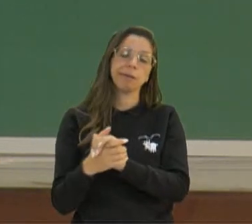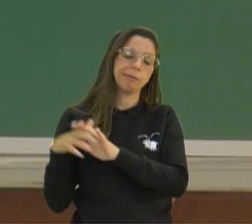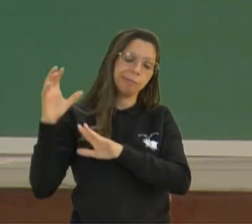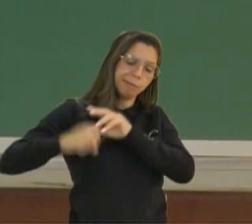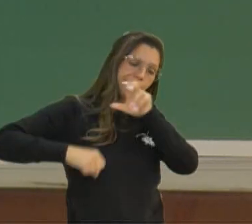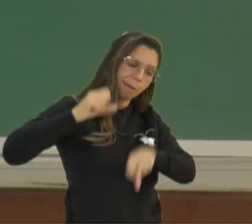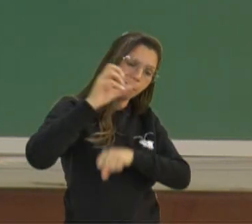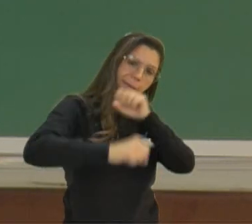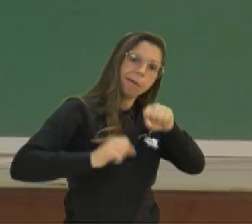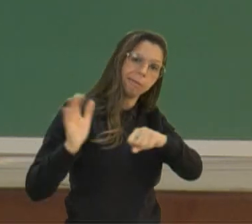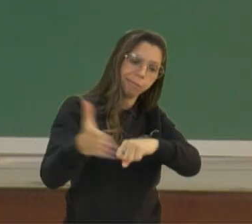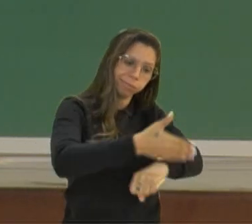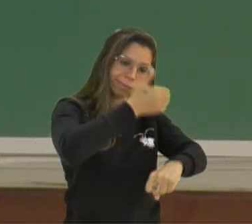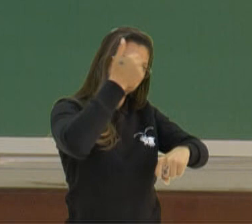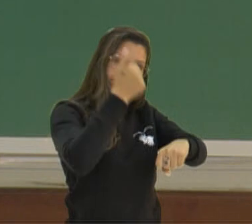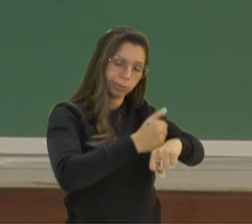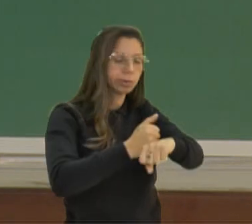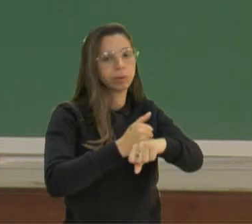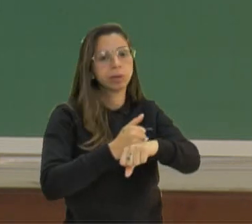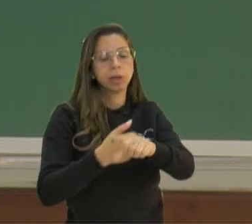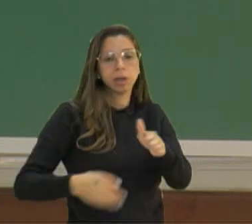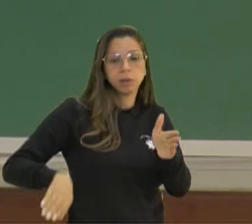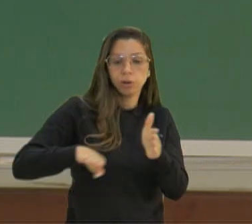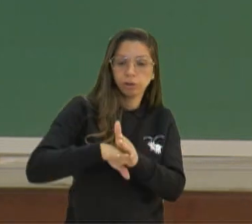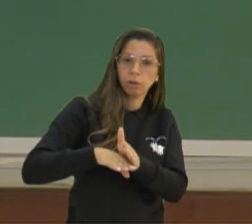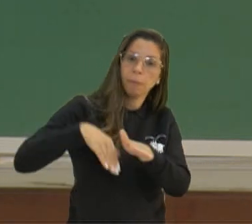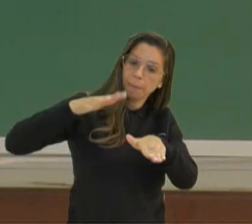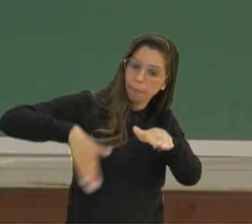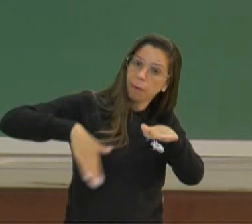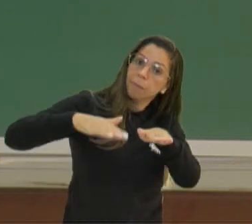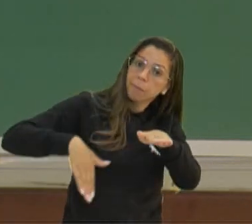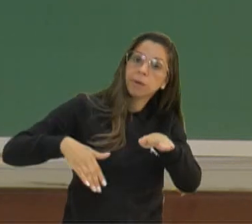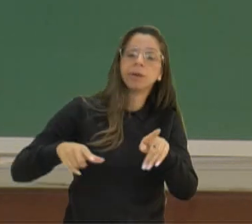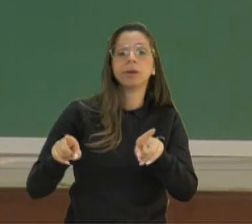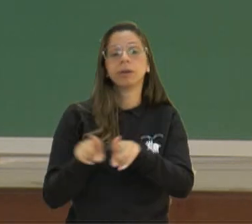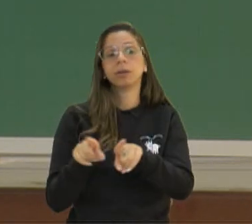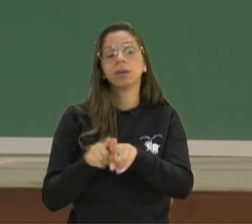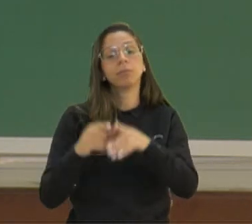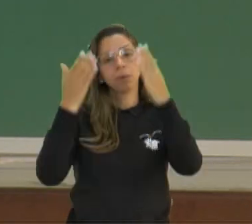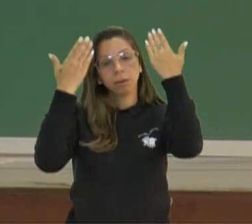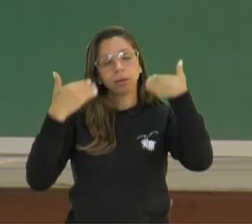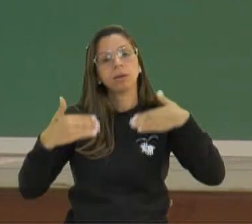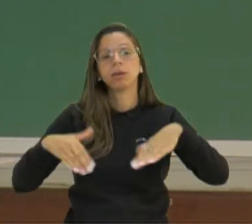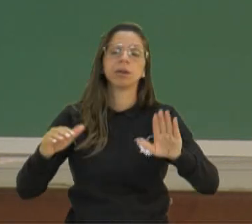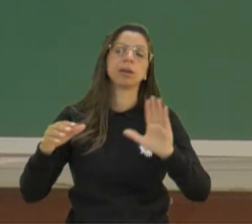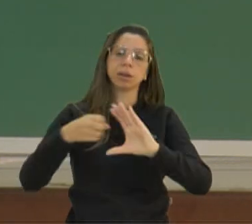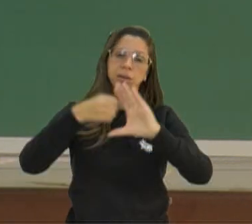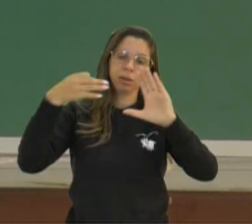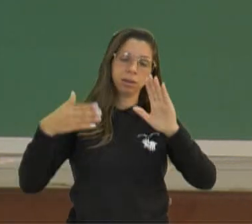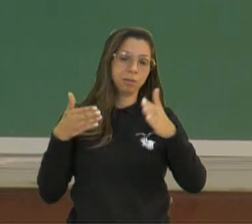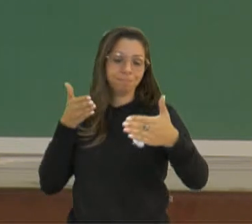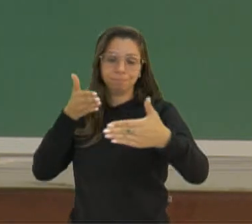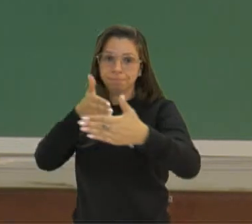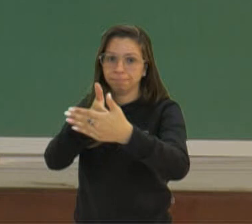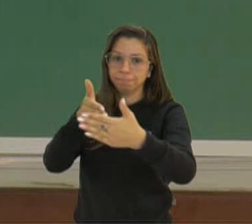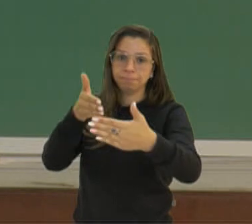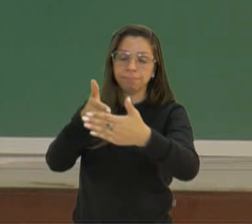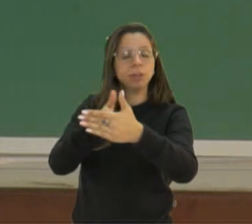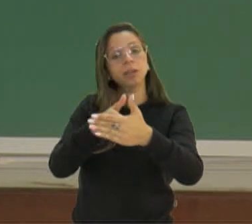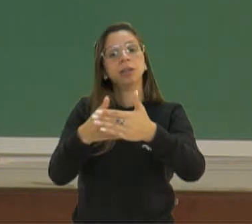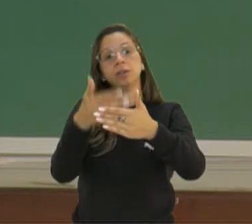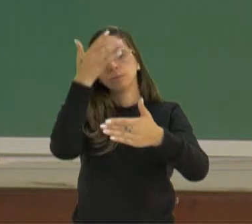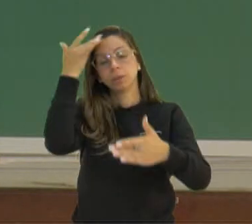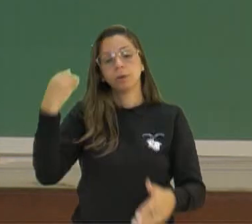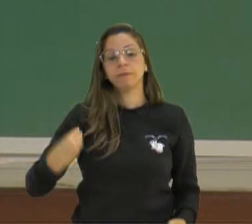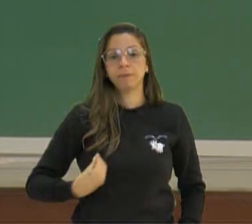dos colonizadores terem chegado pelo litoral e algumas questões de ordem natural, características naturais que impedem a ocupação